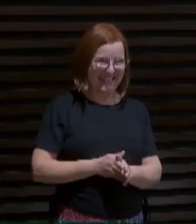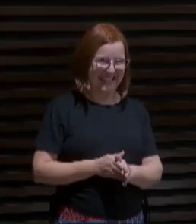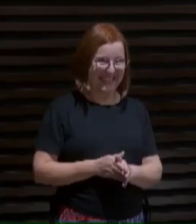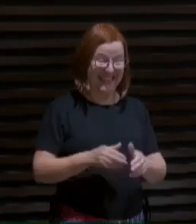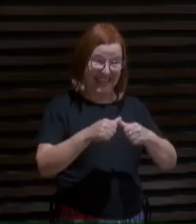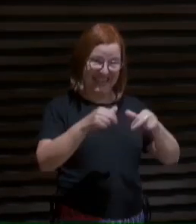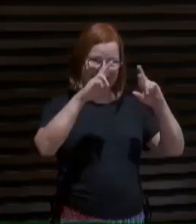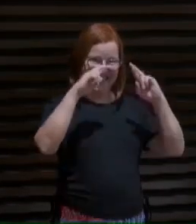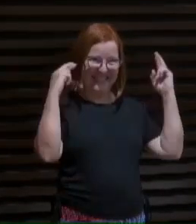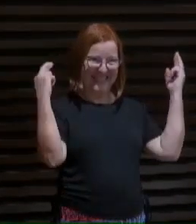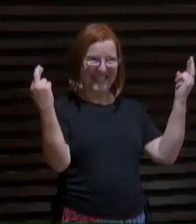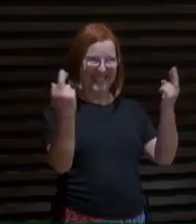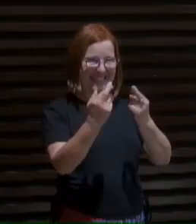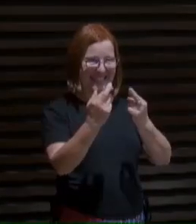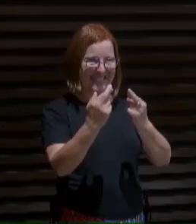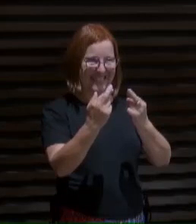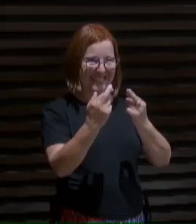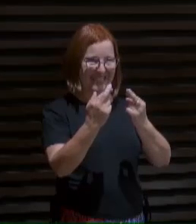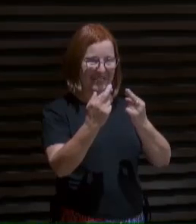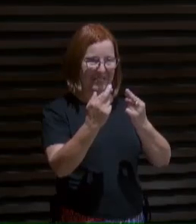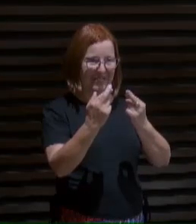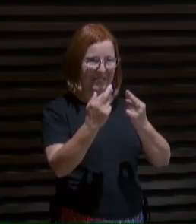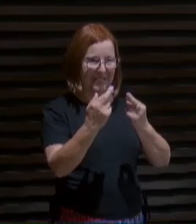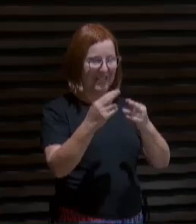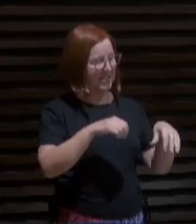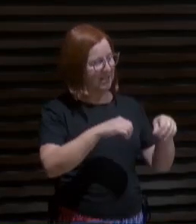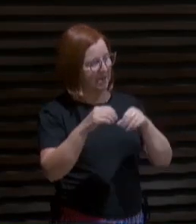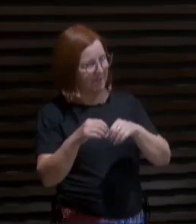Este reino não passará a outro povo,